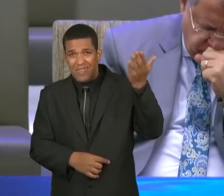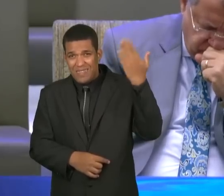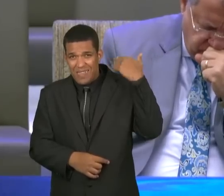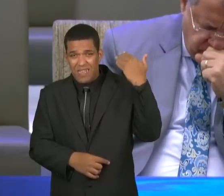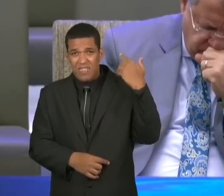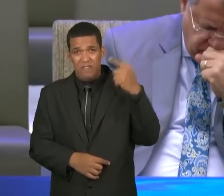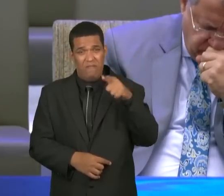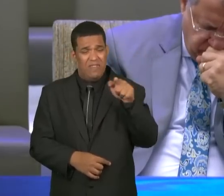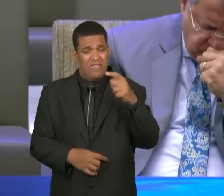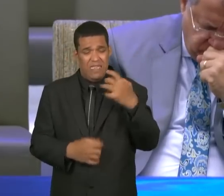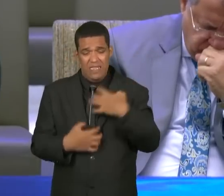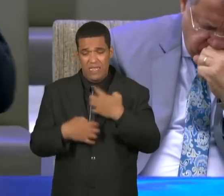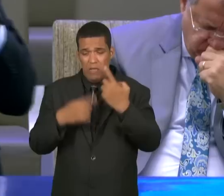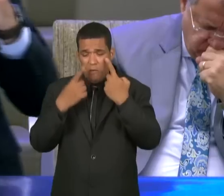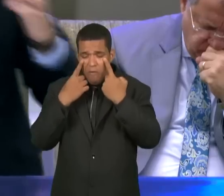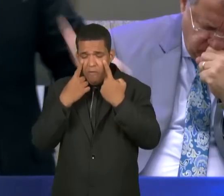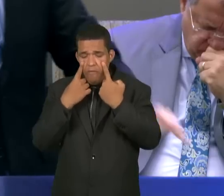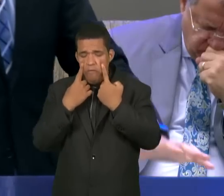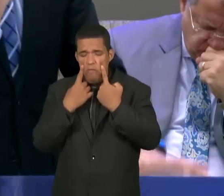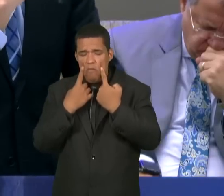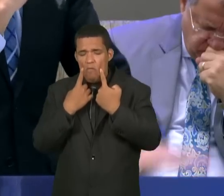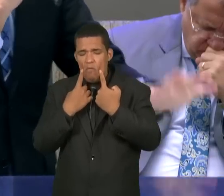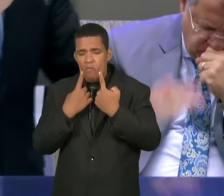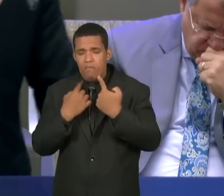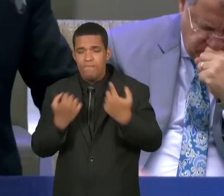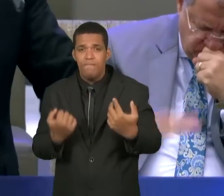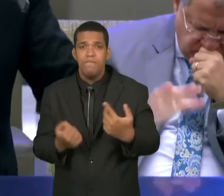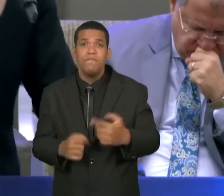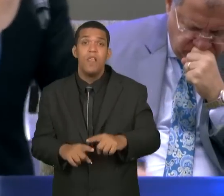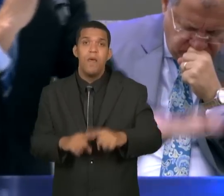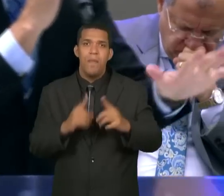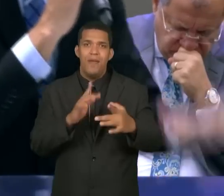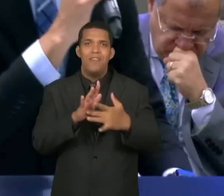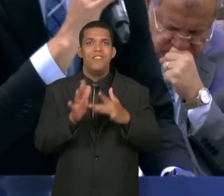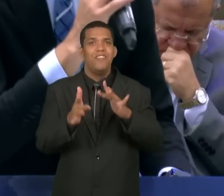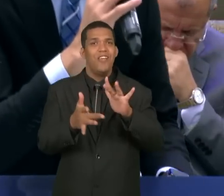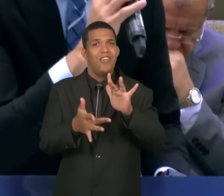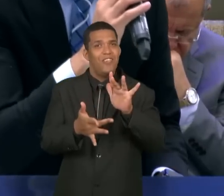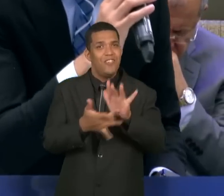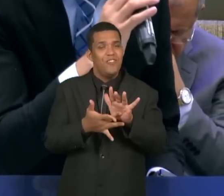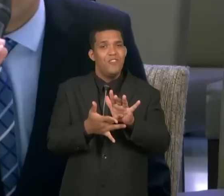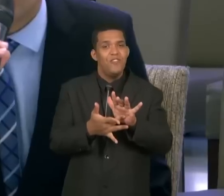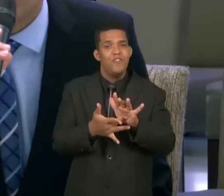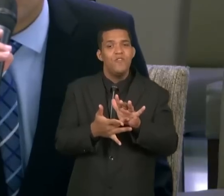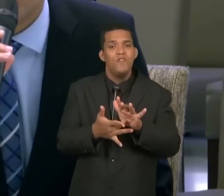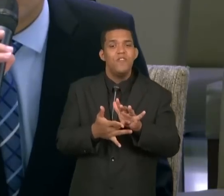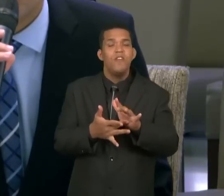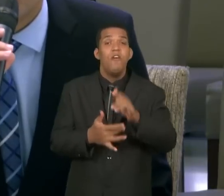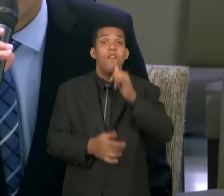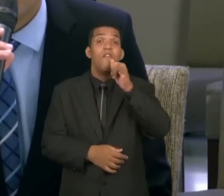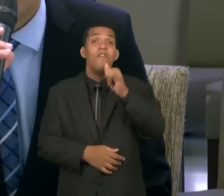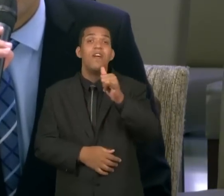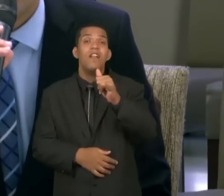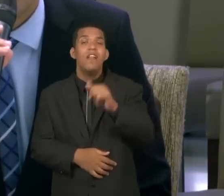faz chorar te faz sentir dores mas Jesus está aqui dizendo chama teu marido